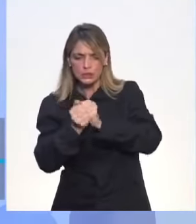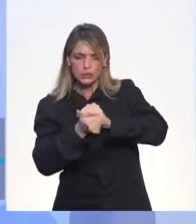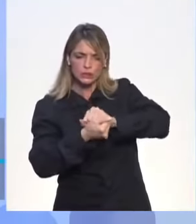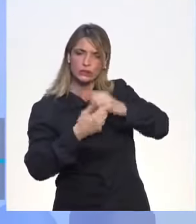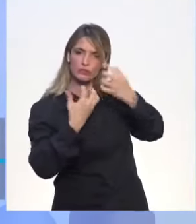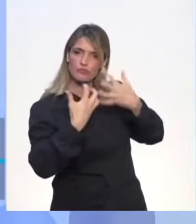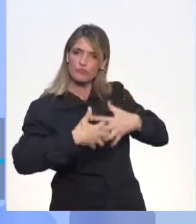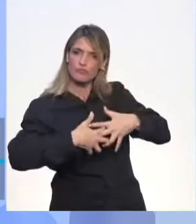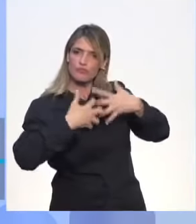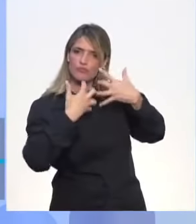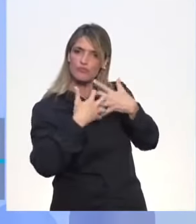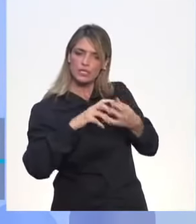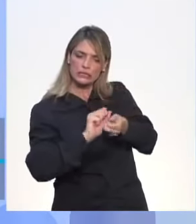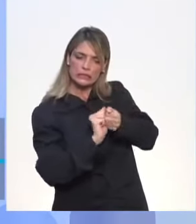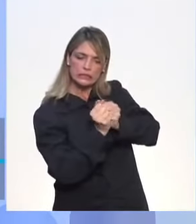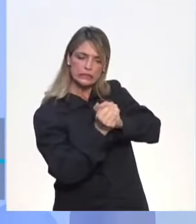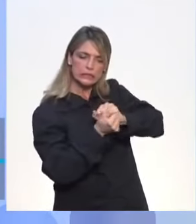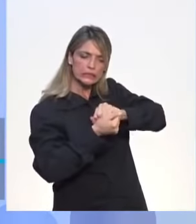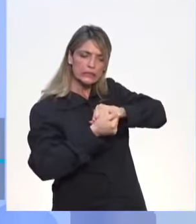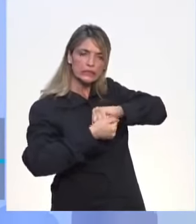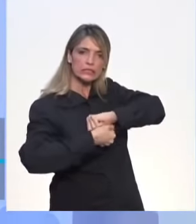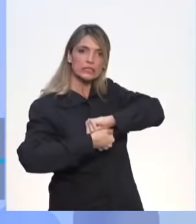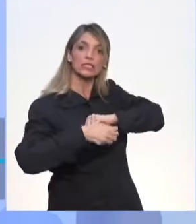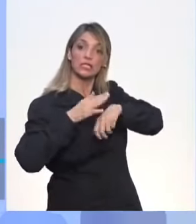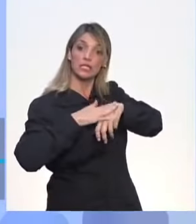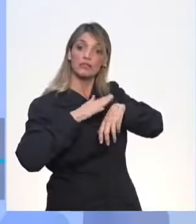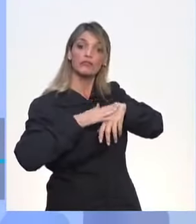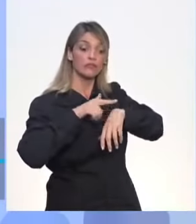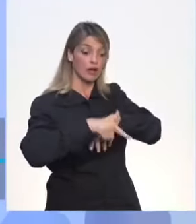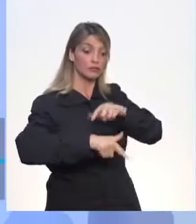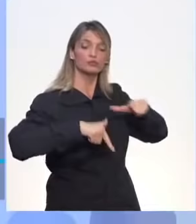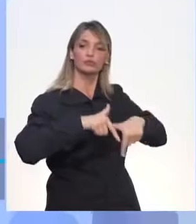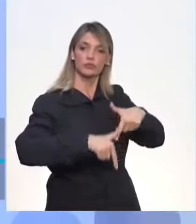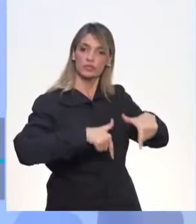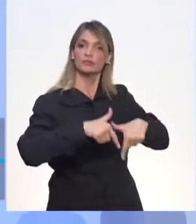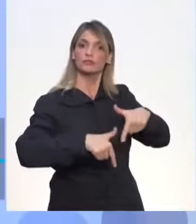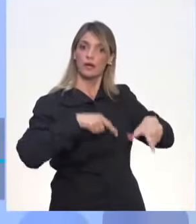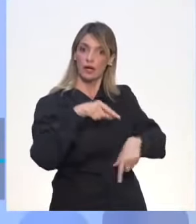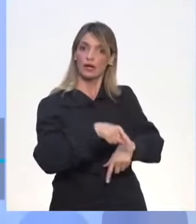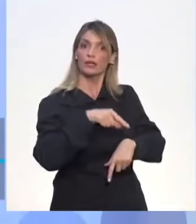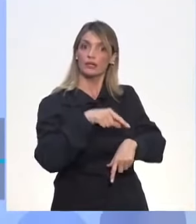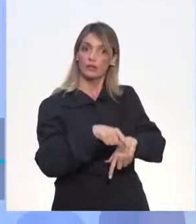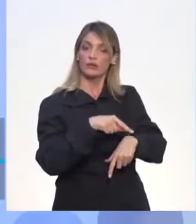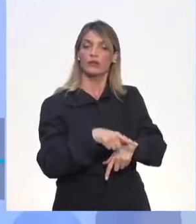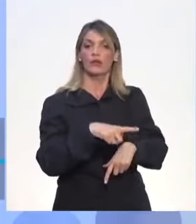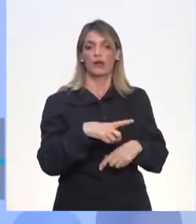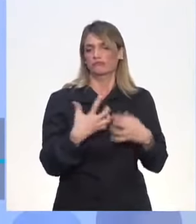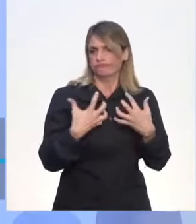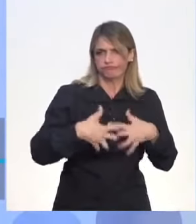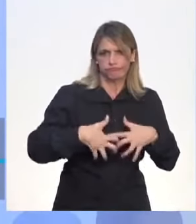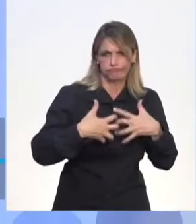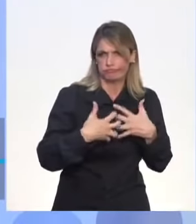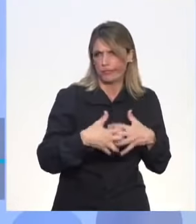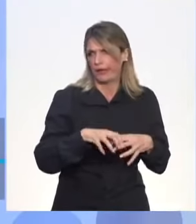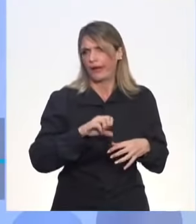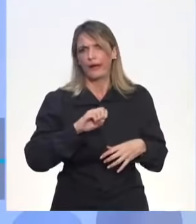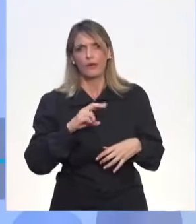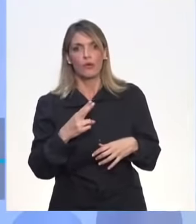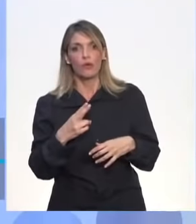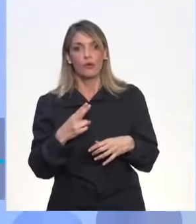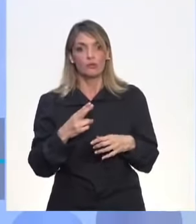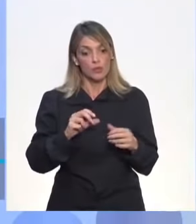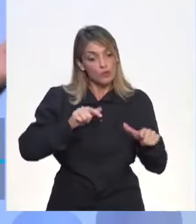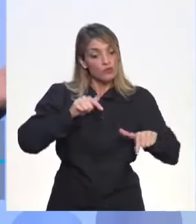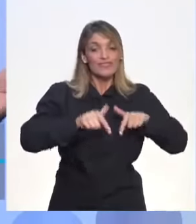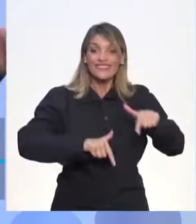cria um movimento e esse movimento é transmitido ali de alguma forma por engrenagens como eu já falei para